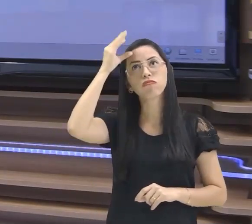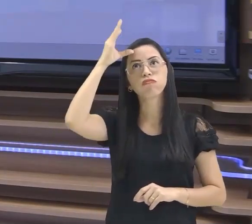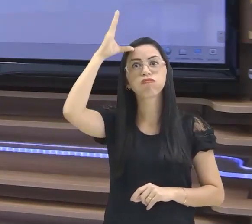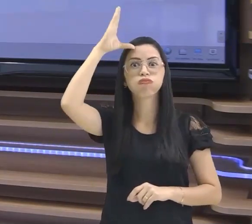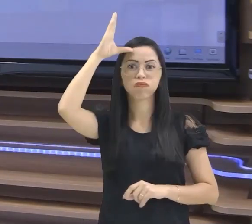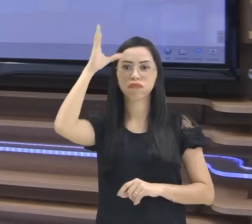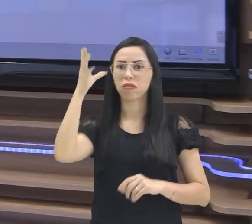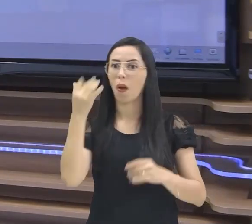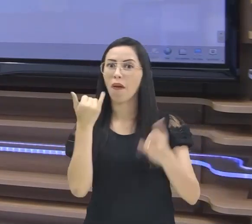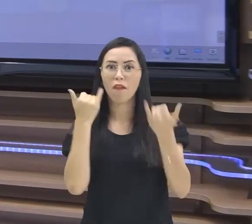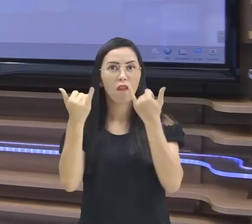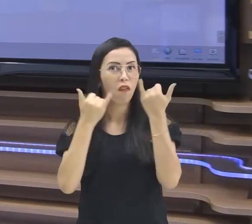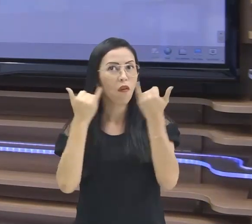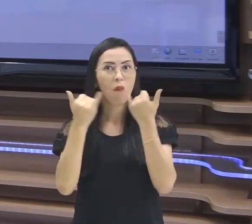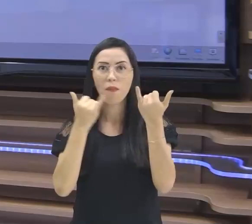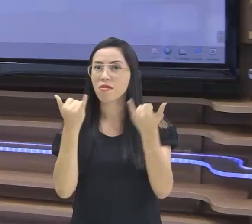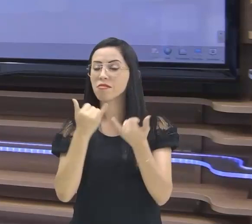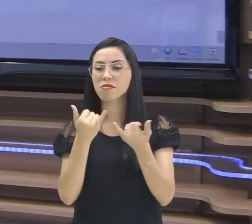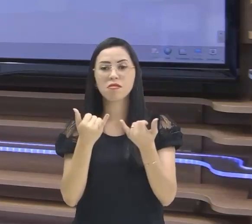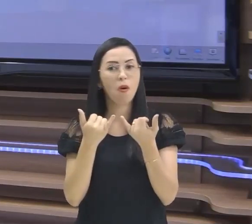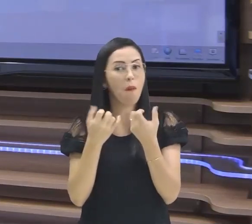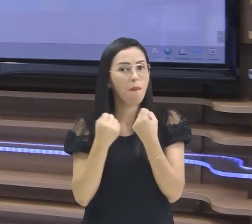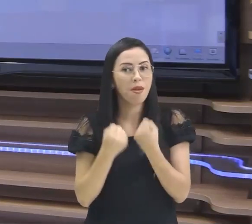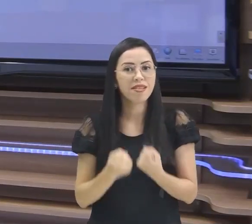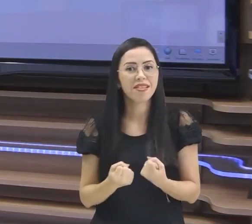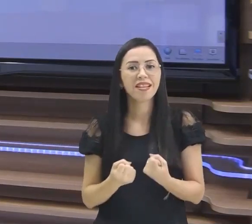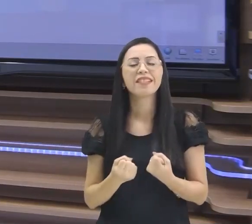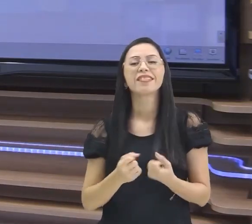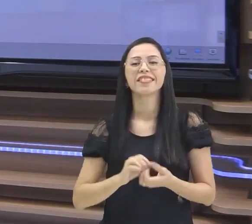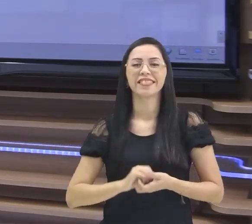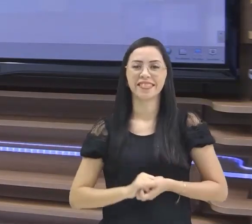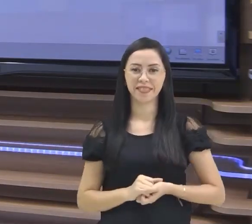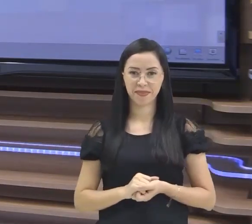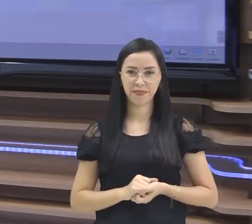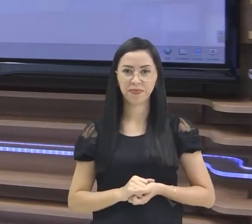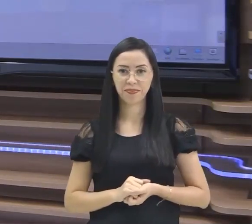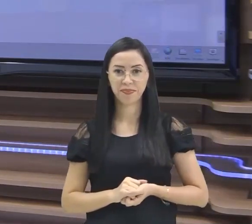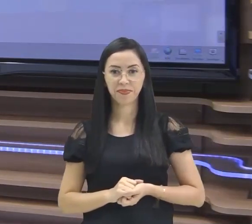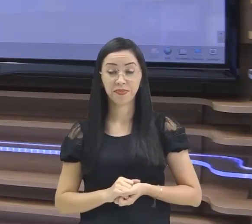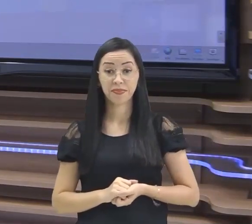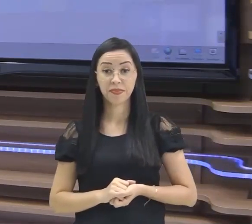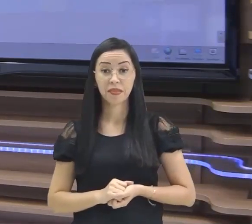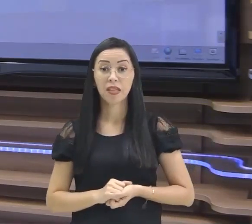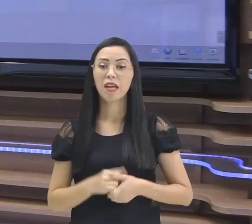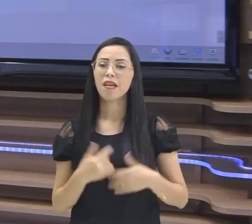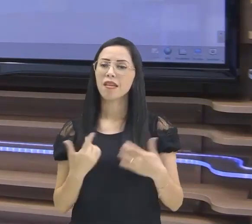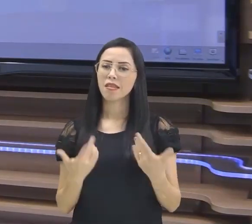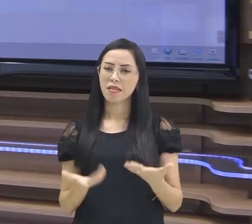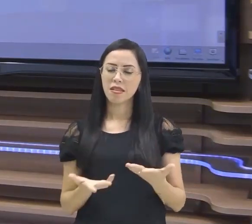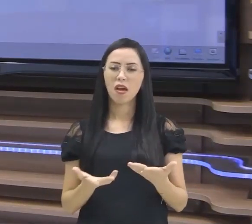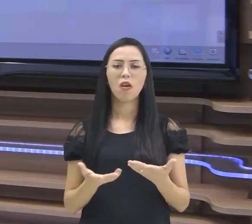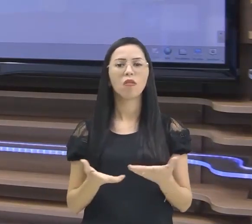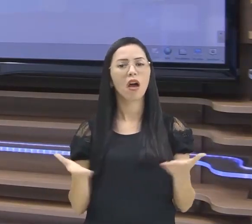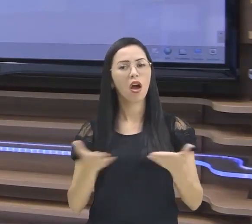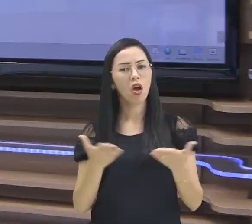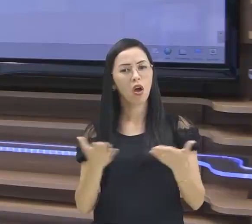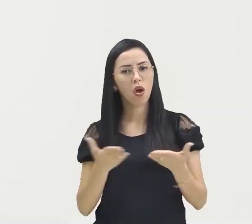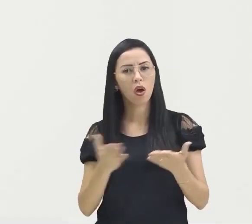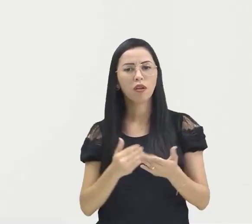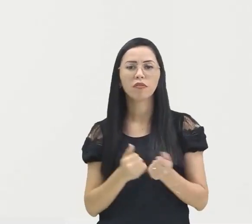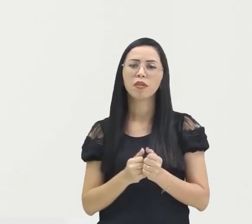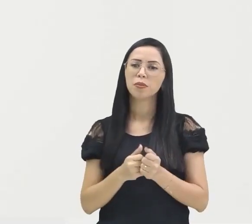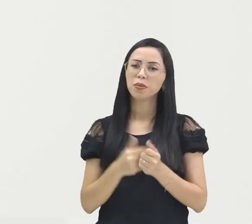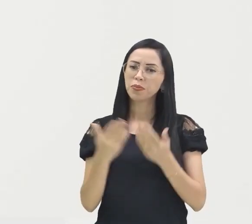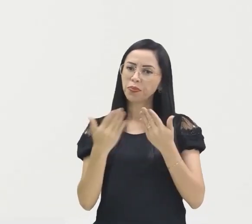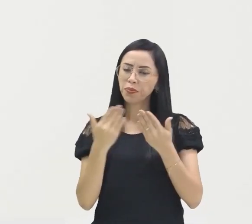muita informação, sim, mas o professorzinho de vocês também vai ajudar. Lá, quando ele estiver entrando, trocando ideias com vocês, tá bom? Então, vamos para cá,